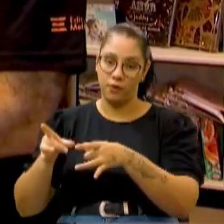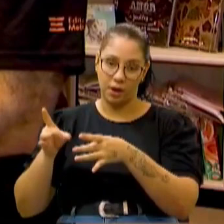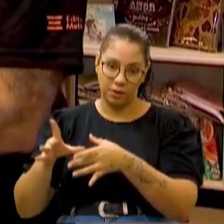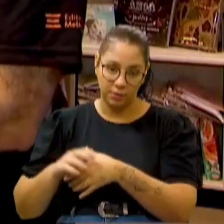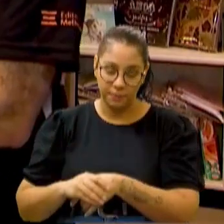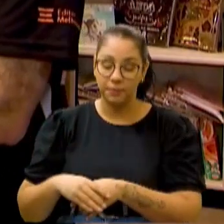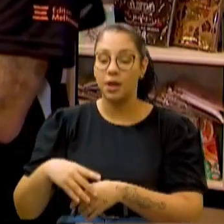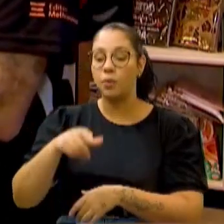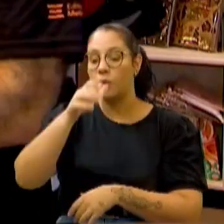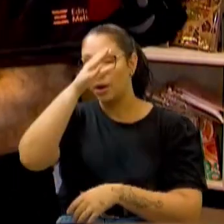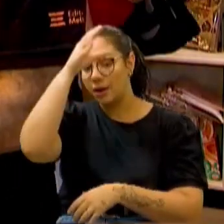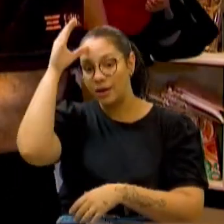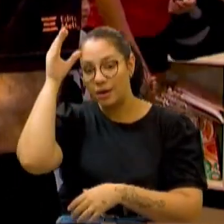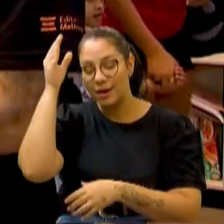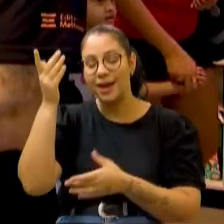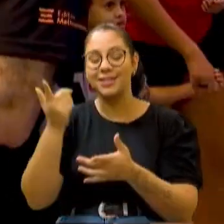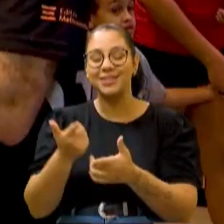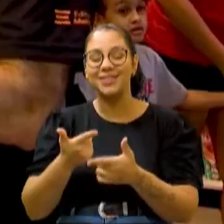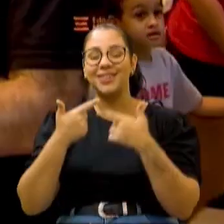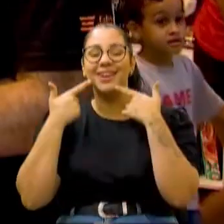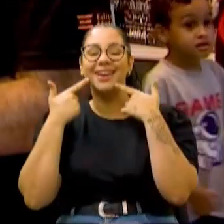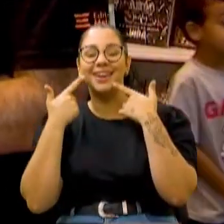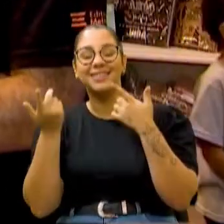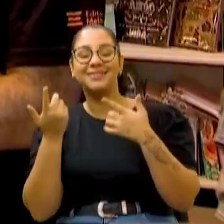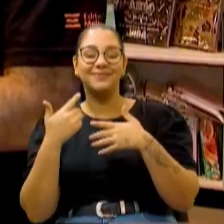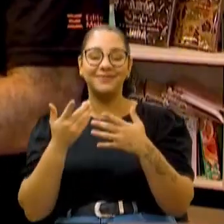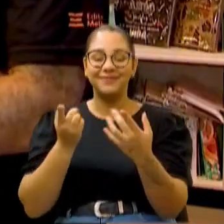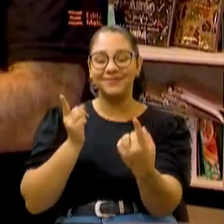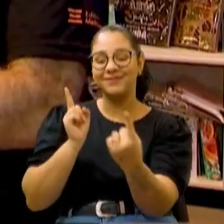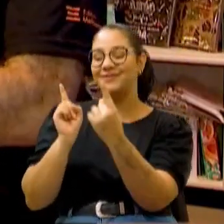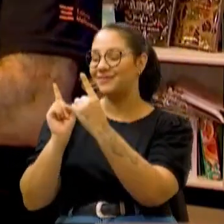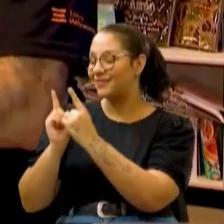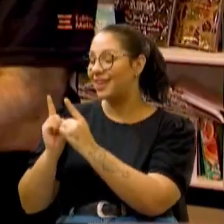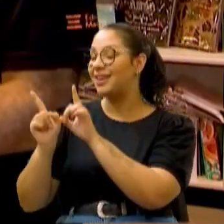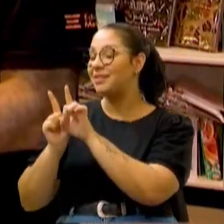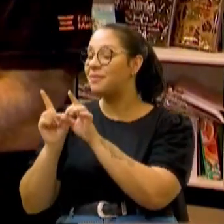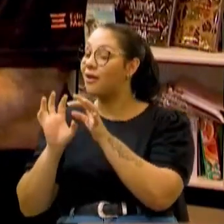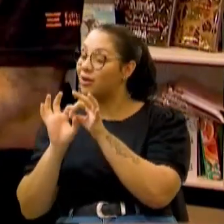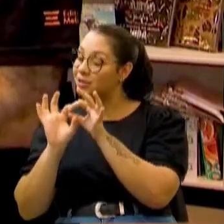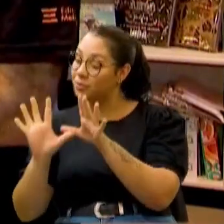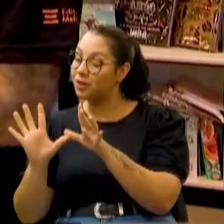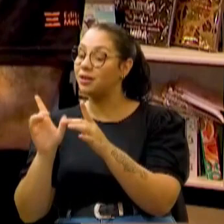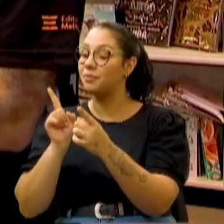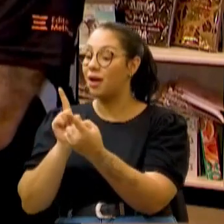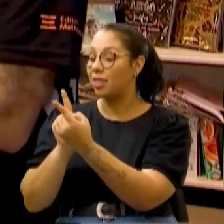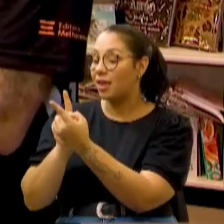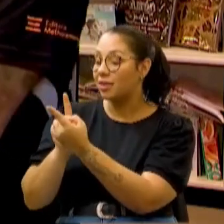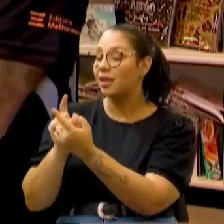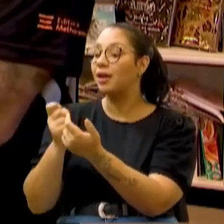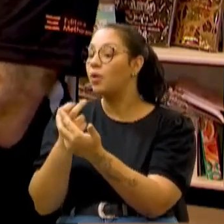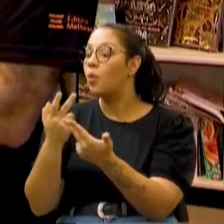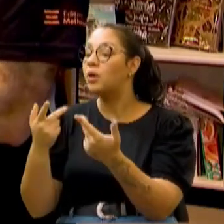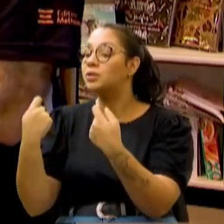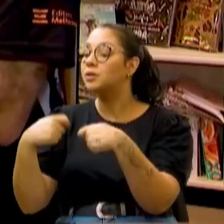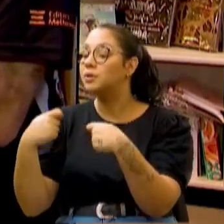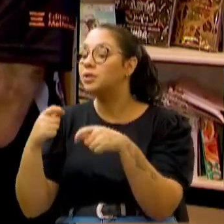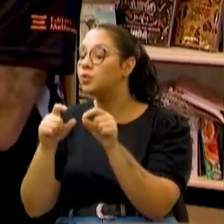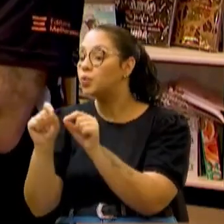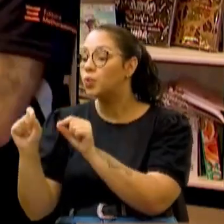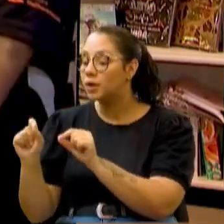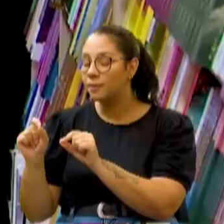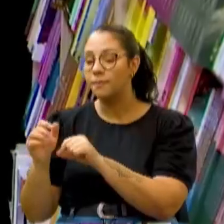venda. Então, a gente recebe o cliente com um sorriso no rosto e se disponibiliza, né, para atendê-lo naquilo